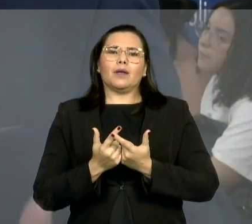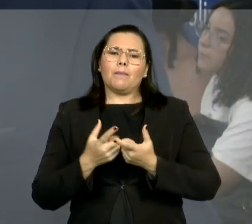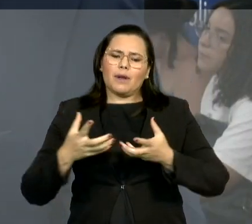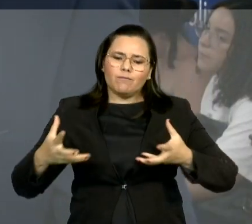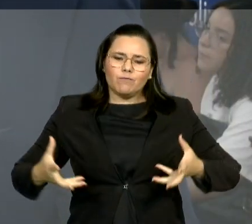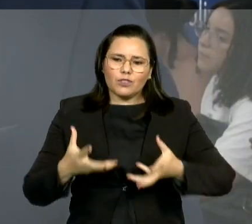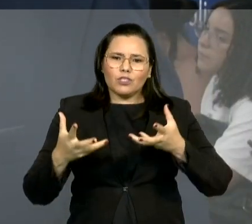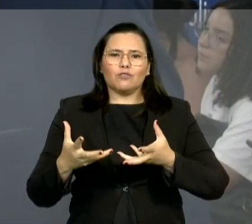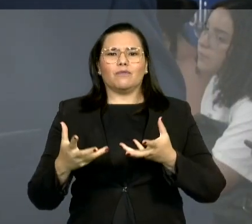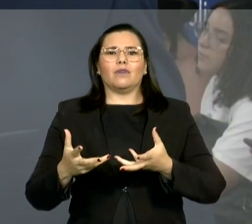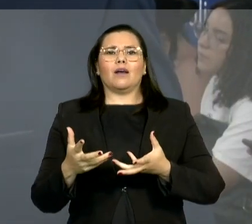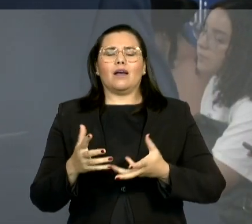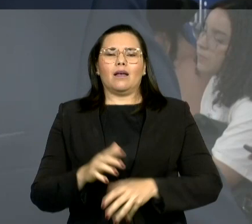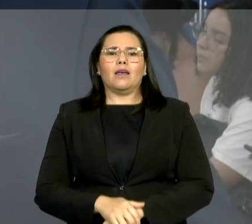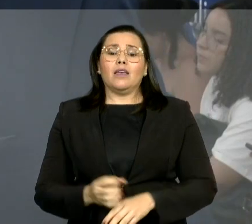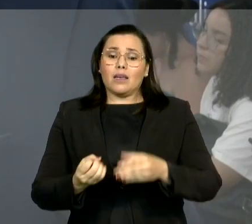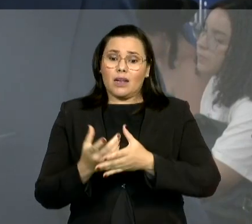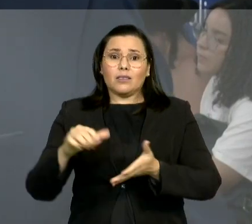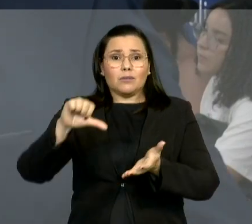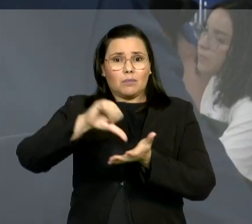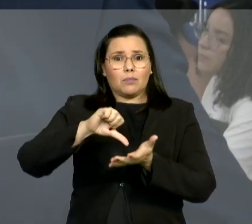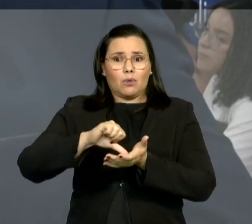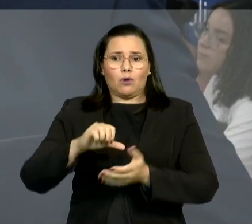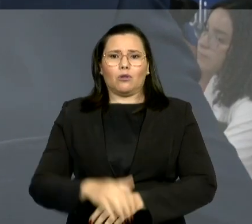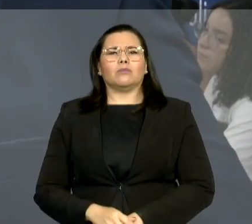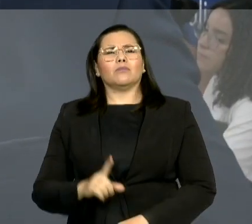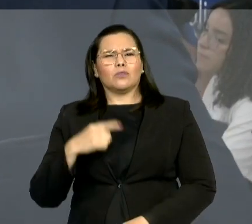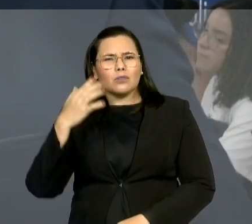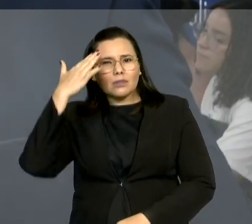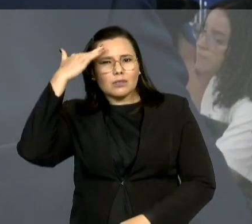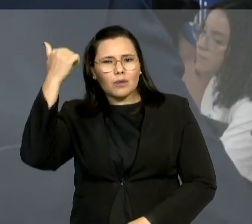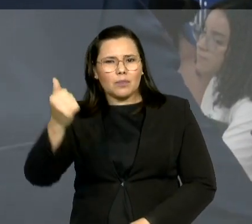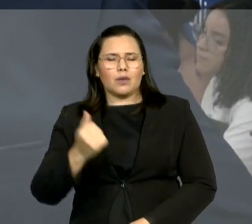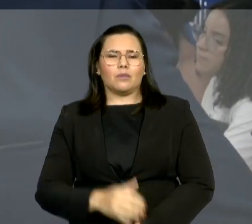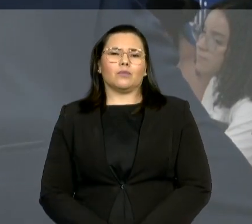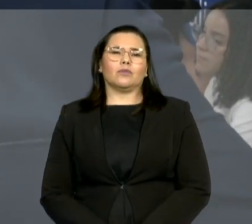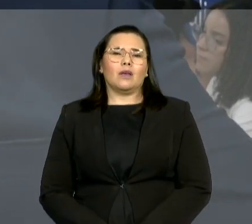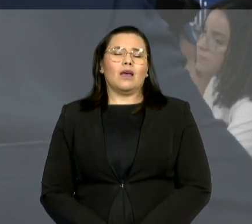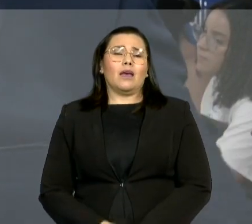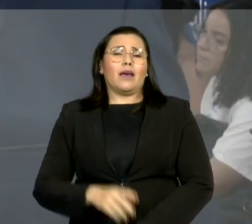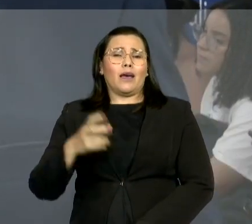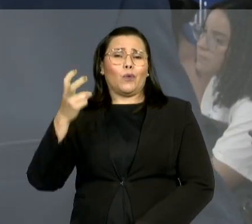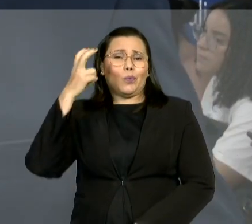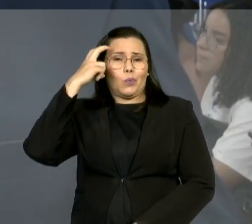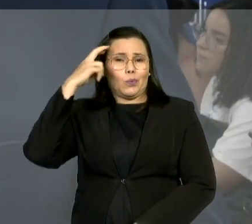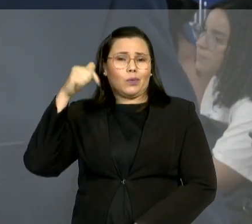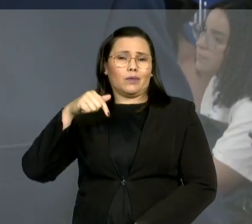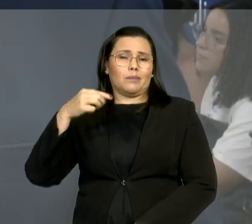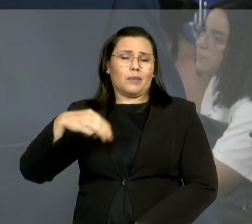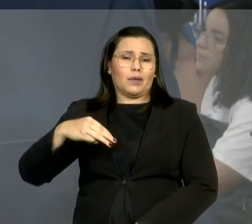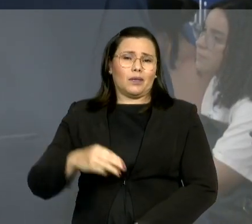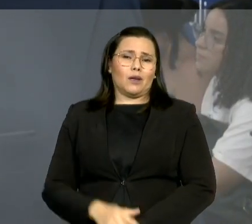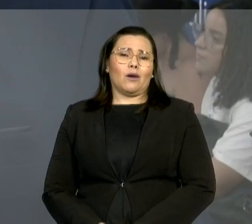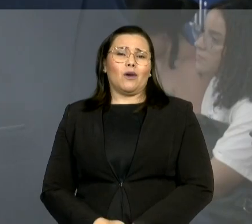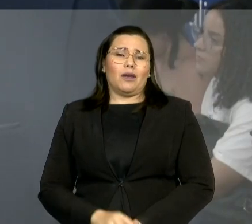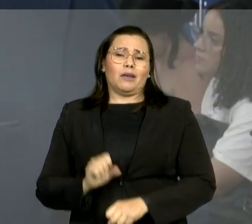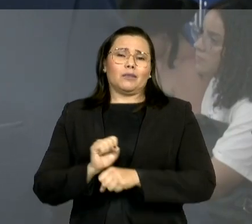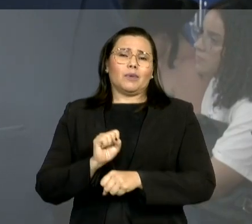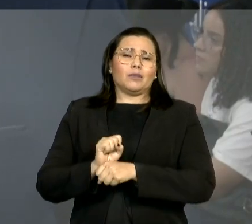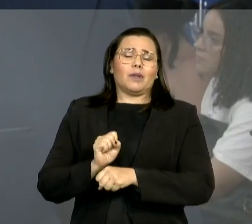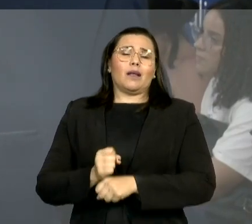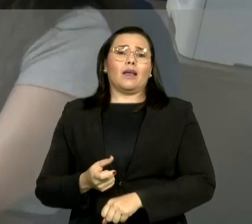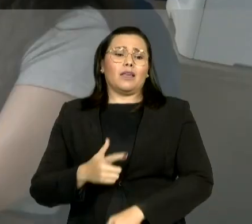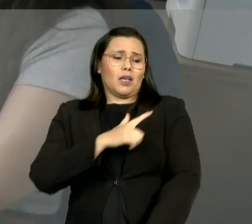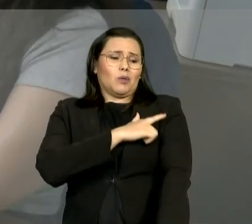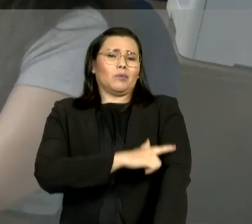mais esse posto de atendimento. A gente sabe que no último dia é da nossa cultura, do nosso costume, deixar sempre tudo para o último dia, mas a